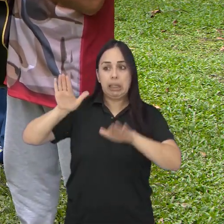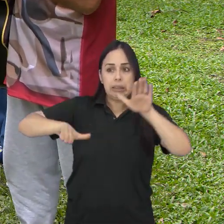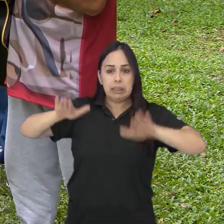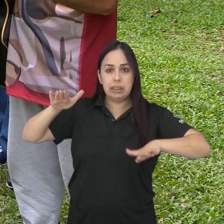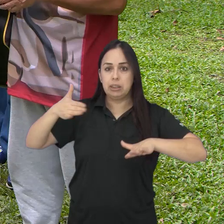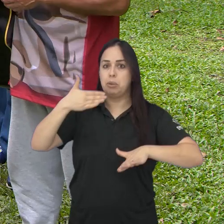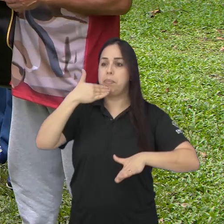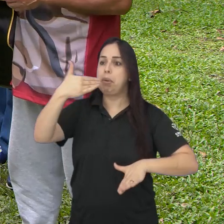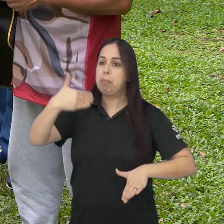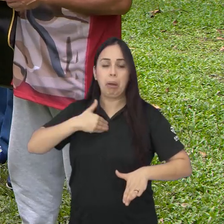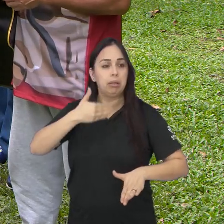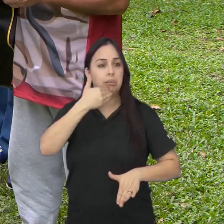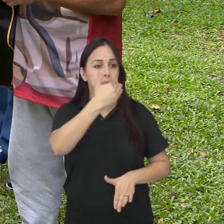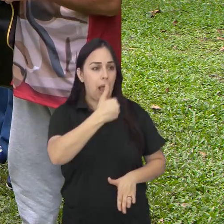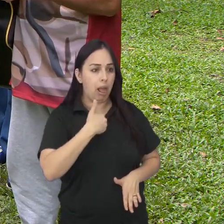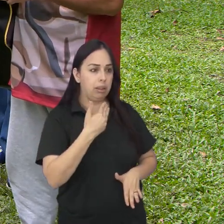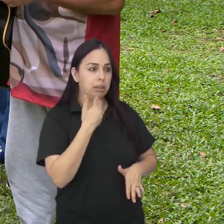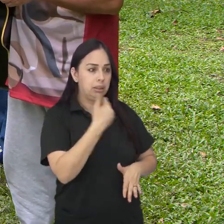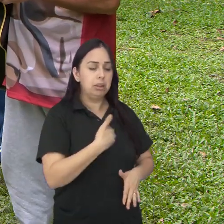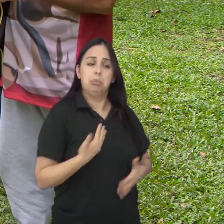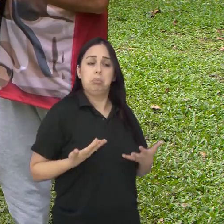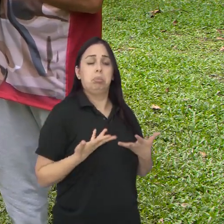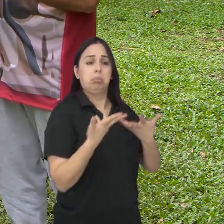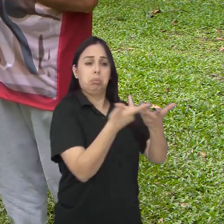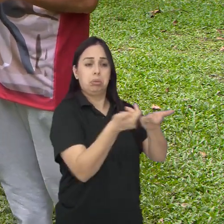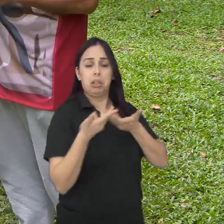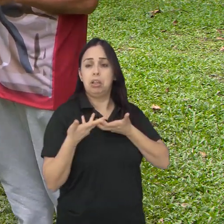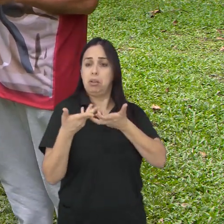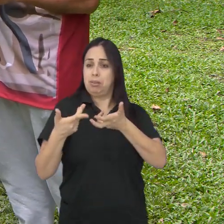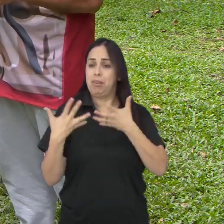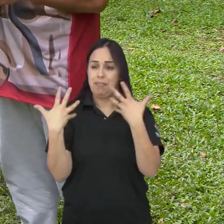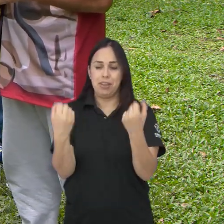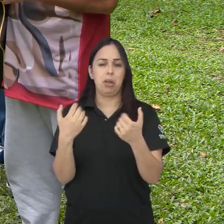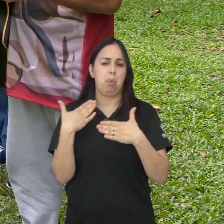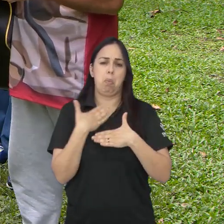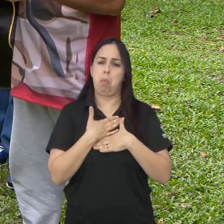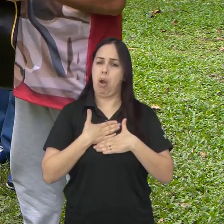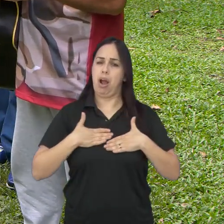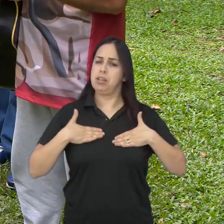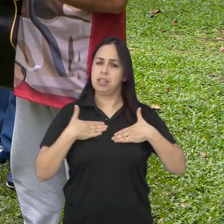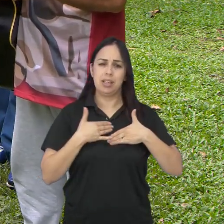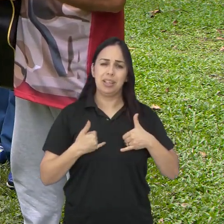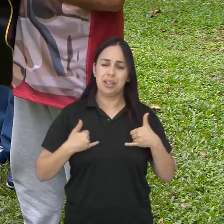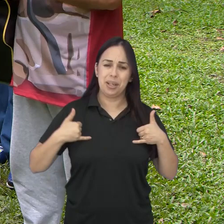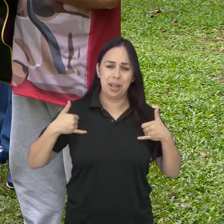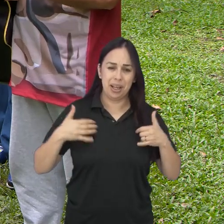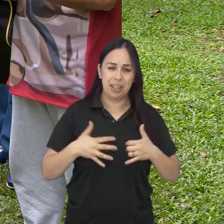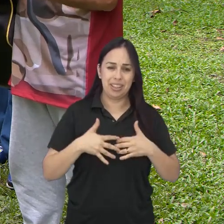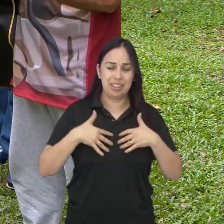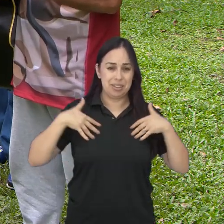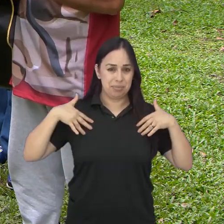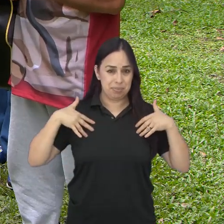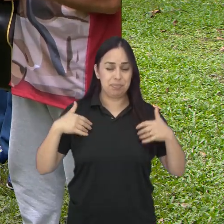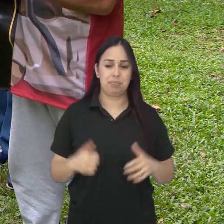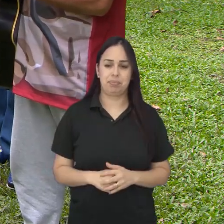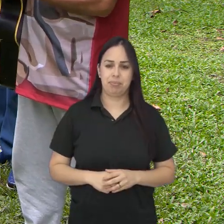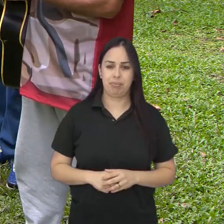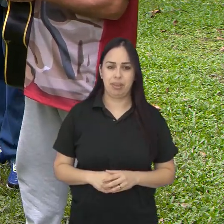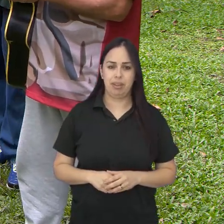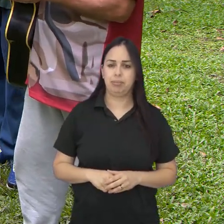às vezes pedem para que a gente compareça lá, a gente vai lá com o maior prazer. É o que mais nós gostamos de